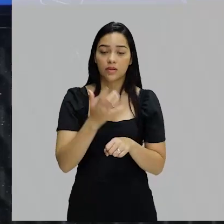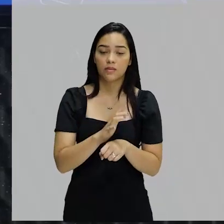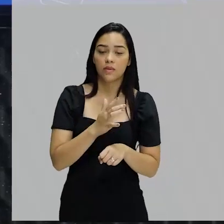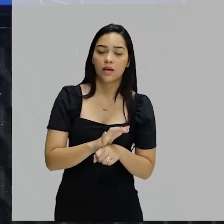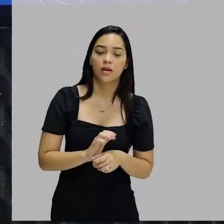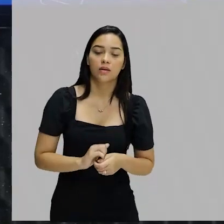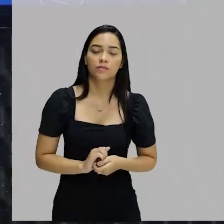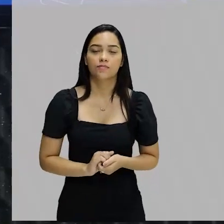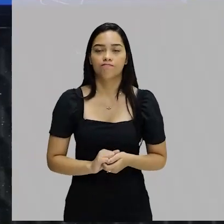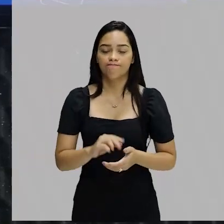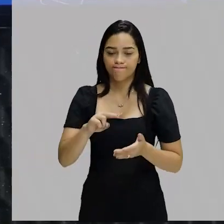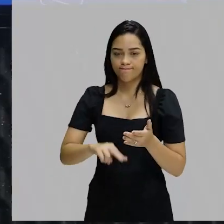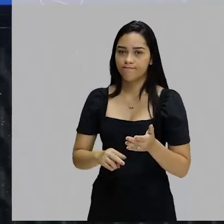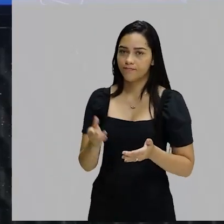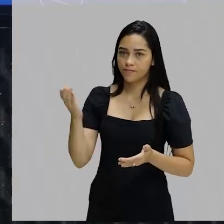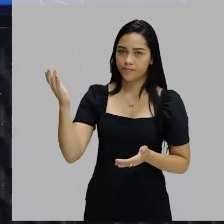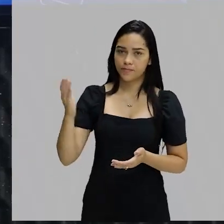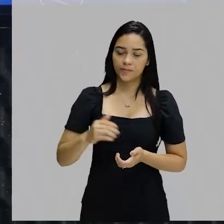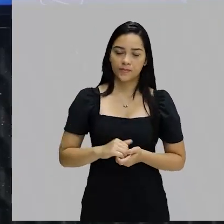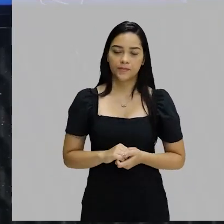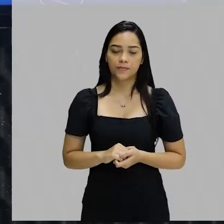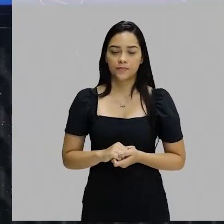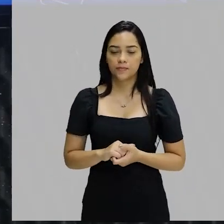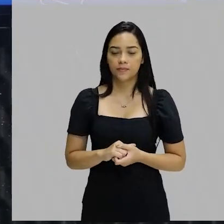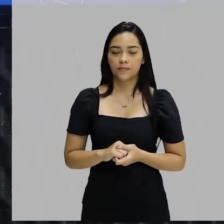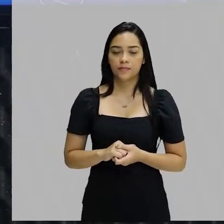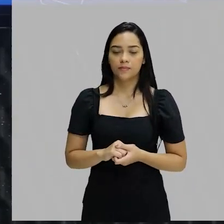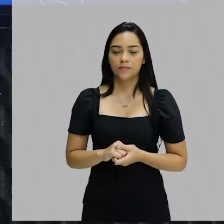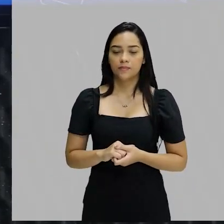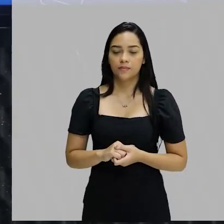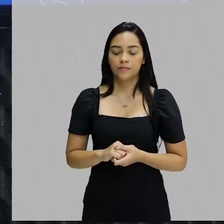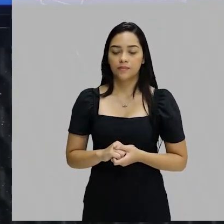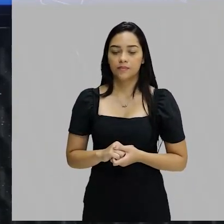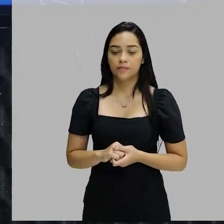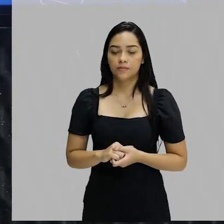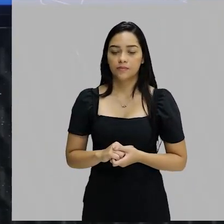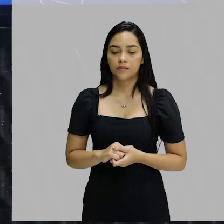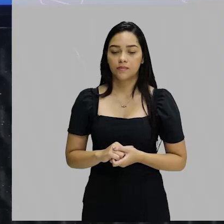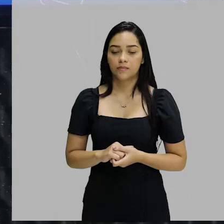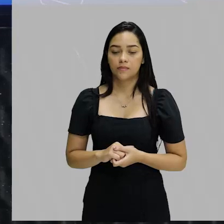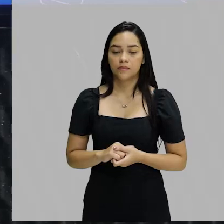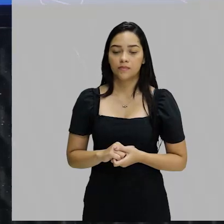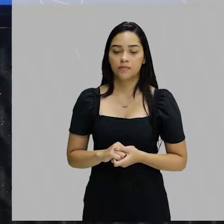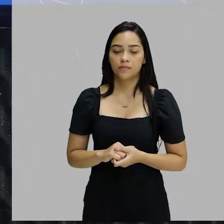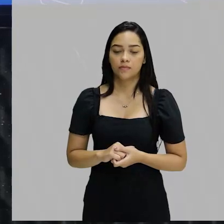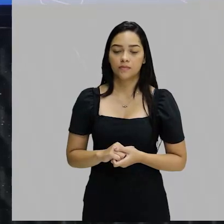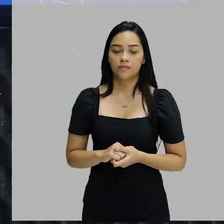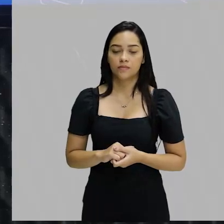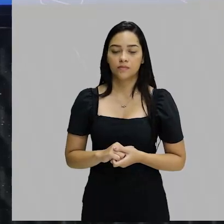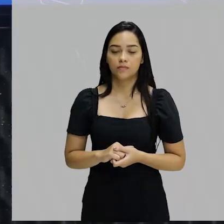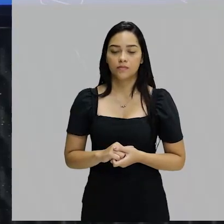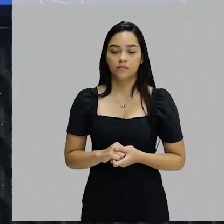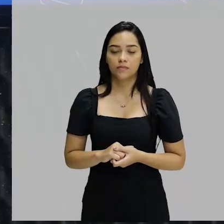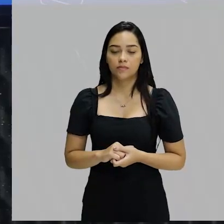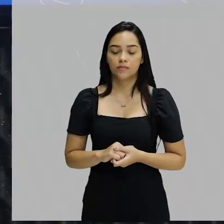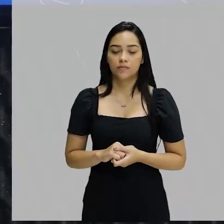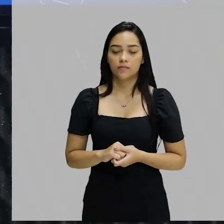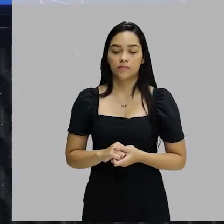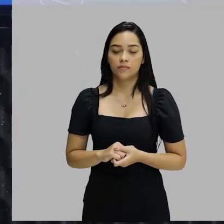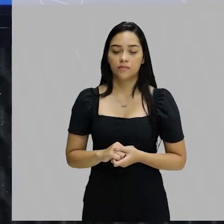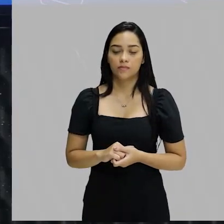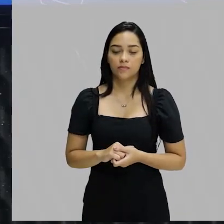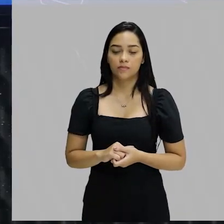Papel, papéis, jornal, jornais, barril, barris, anzol,